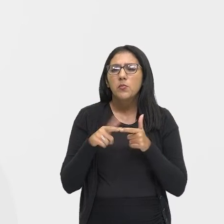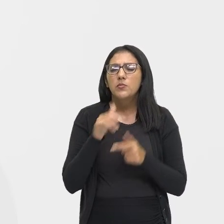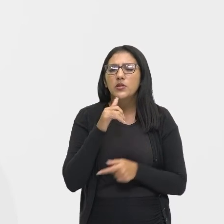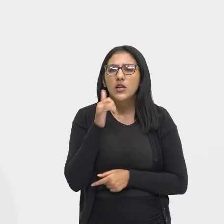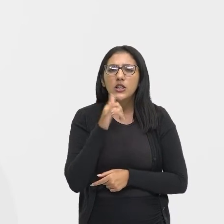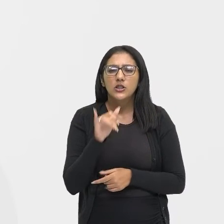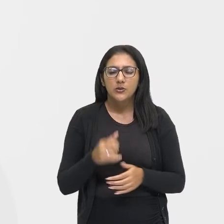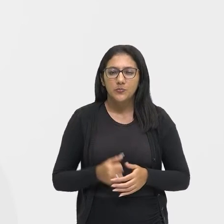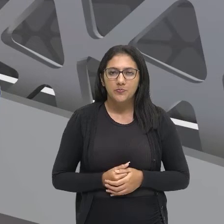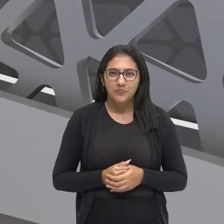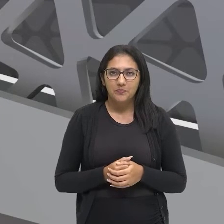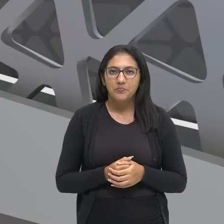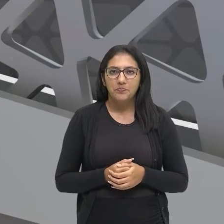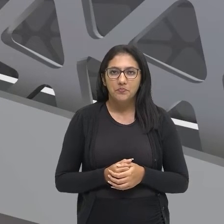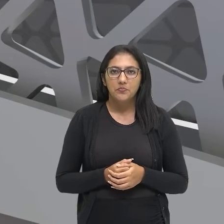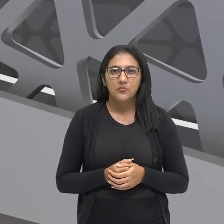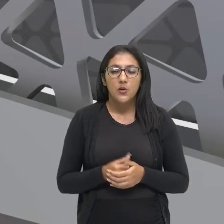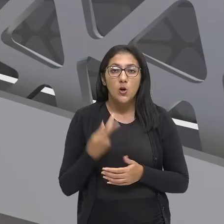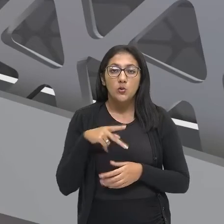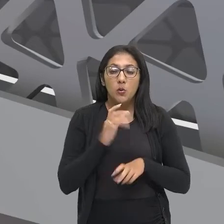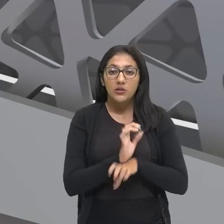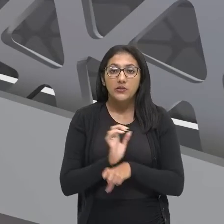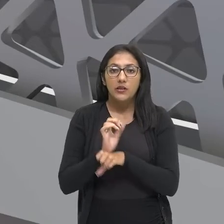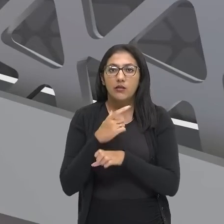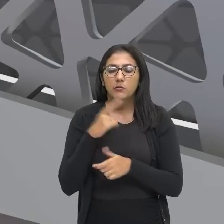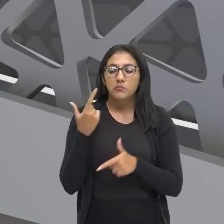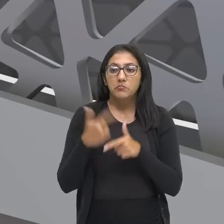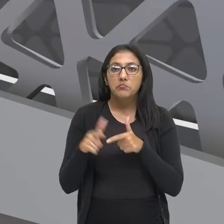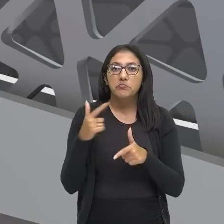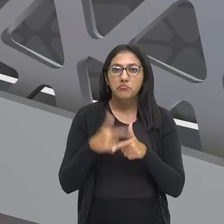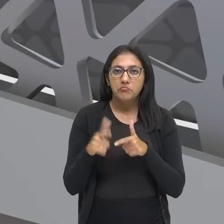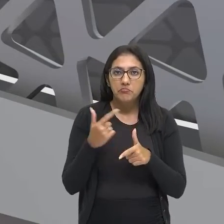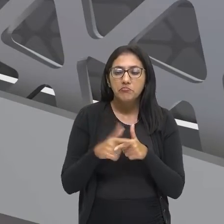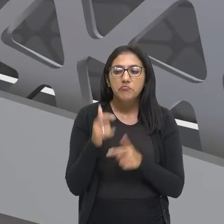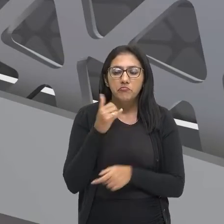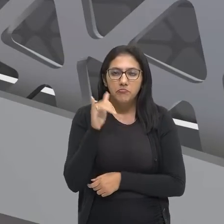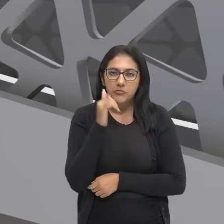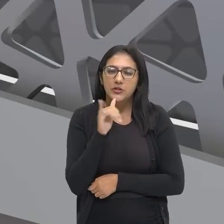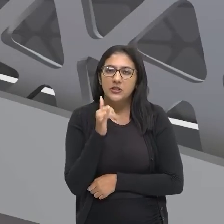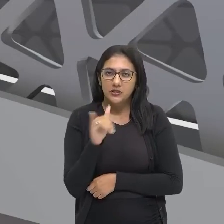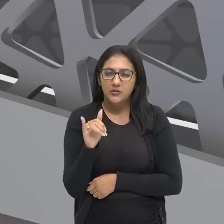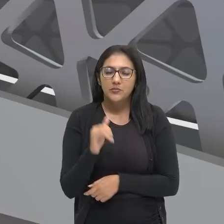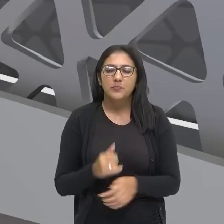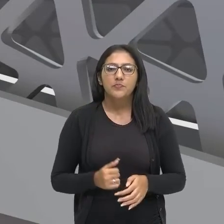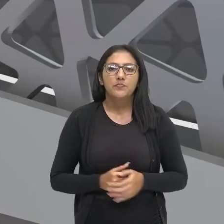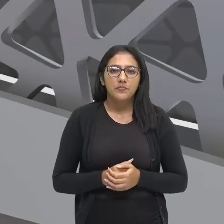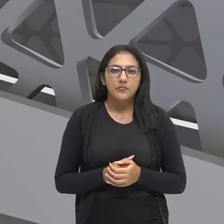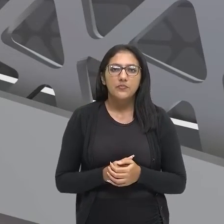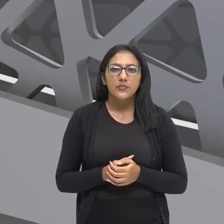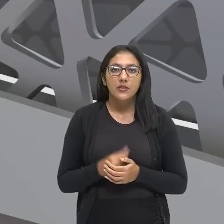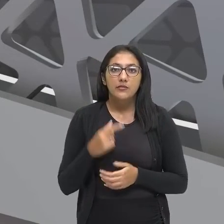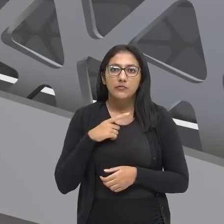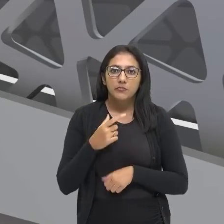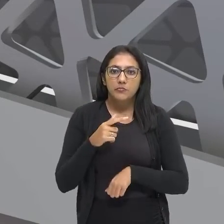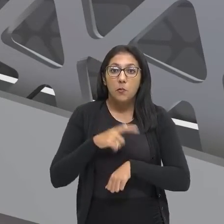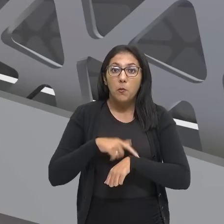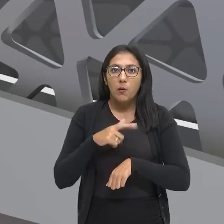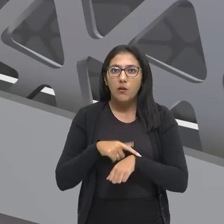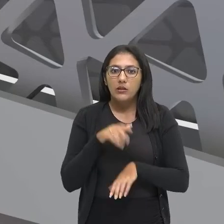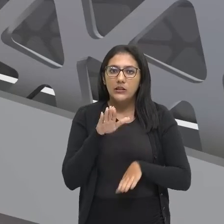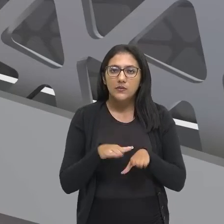preventiva falhar, é sempre uma boa ideia ter um backup de arquivos importantes. Um disco